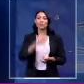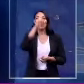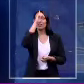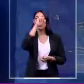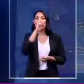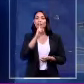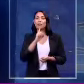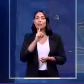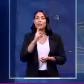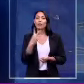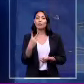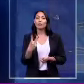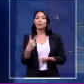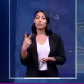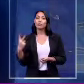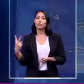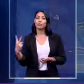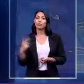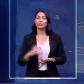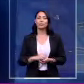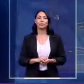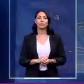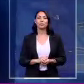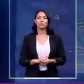número 22.